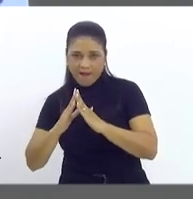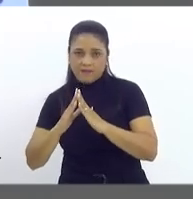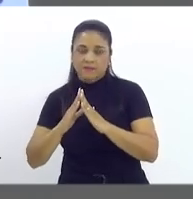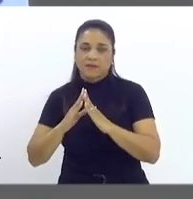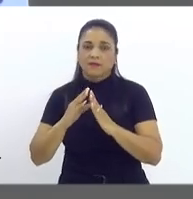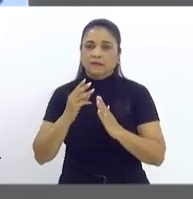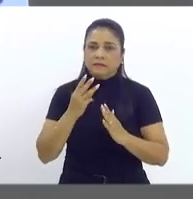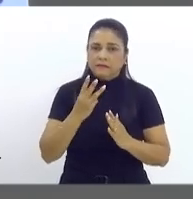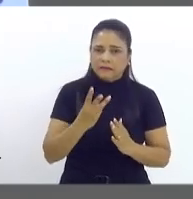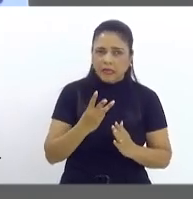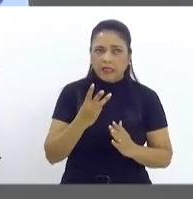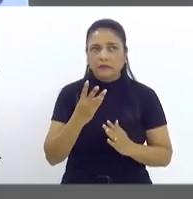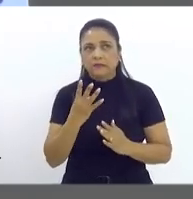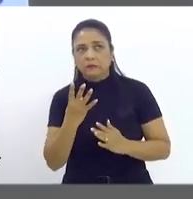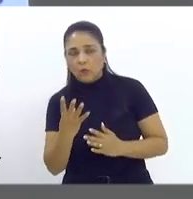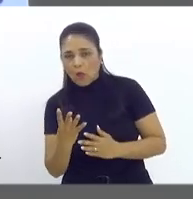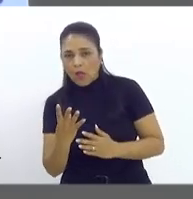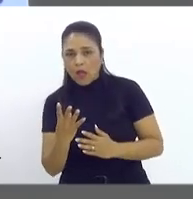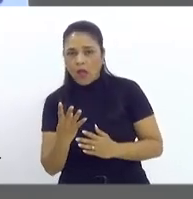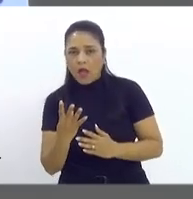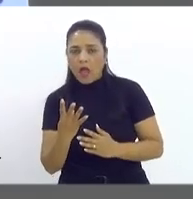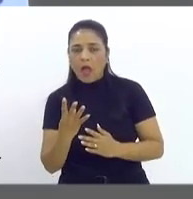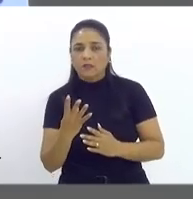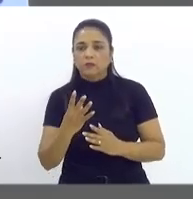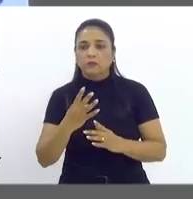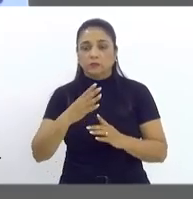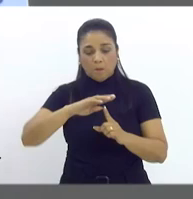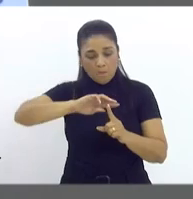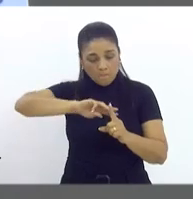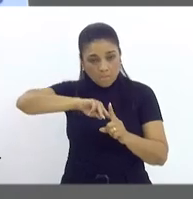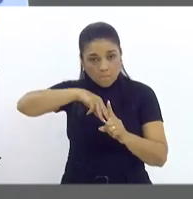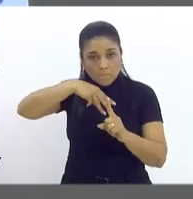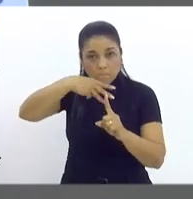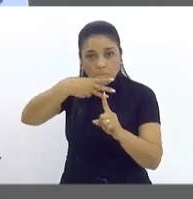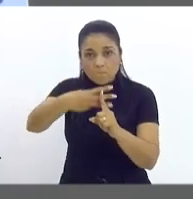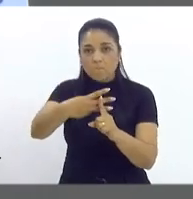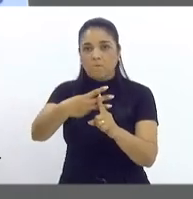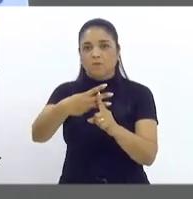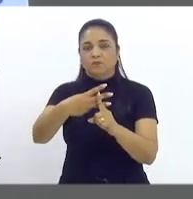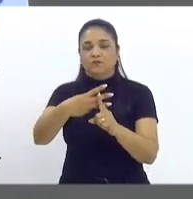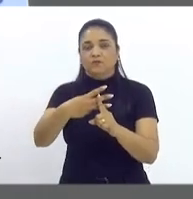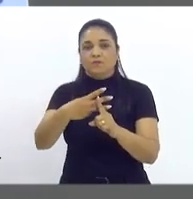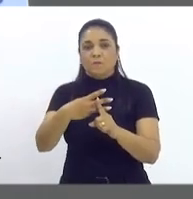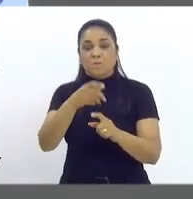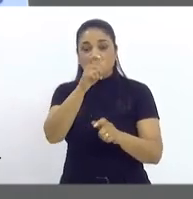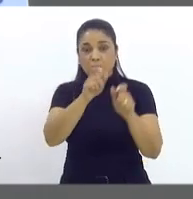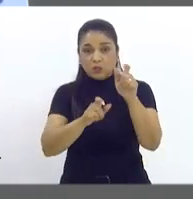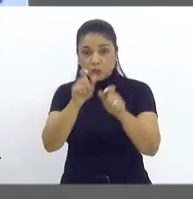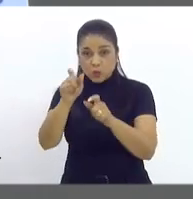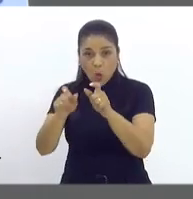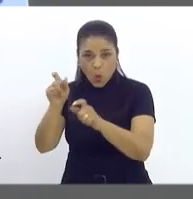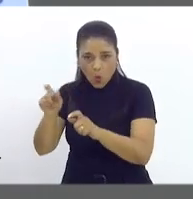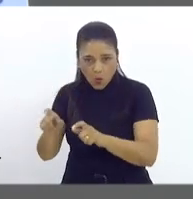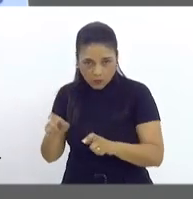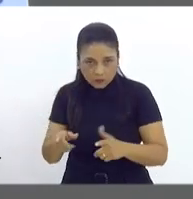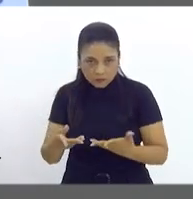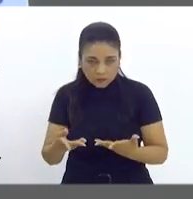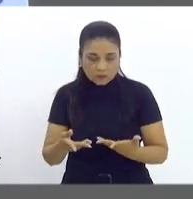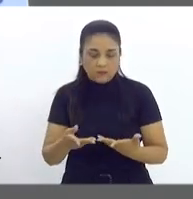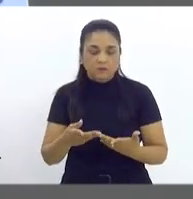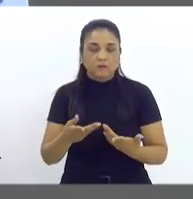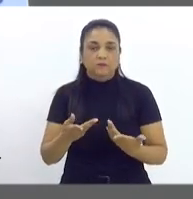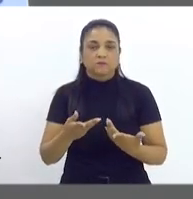deveria multiplicar isso por multiplicar por 3 o número de pessoas atendidas, né? Aí